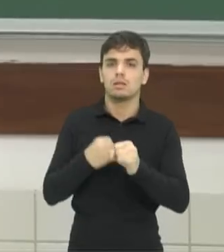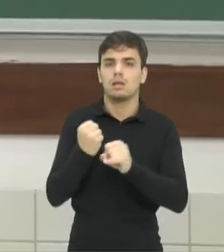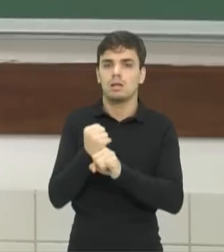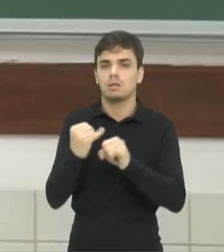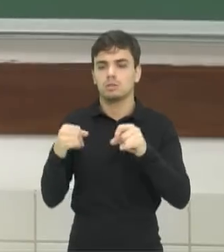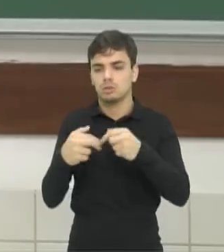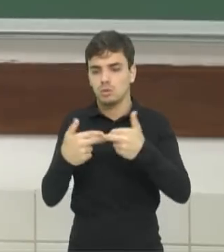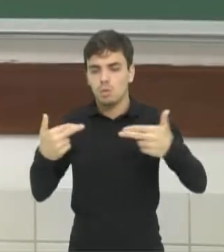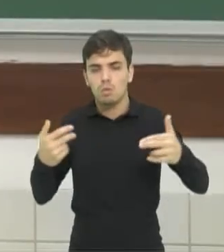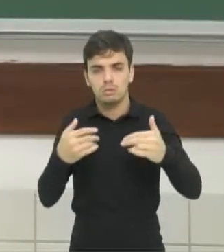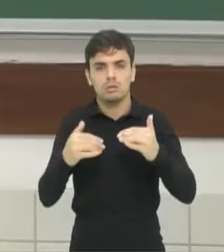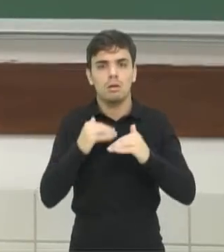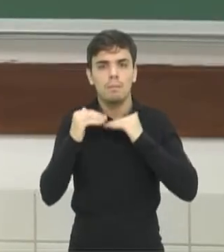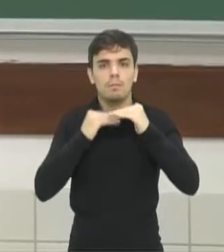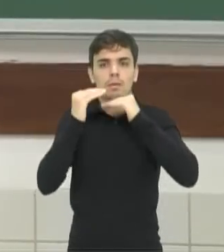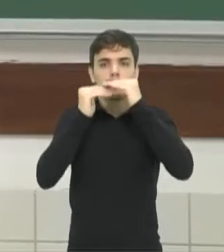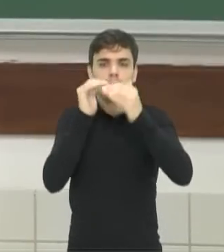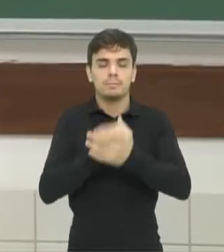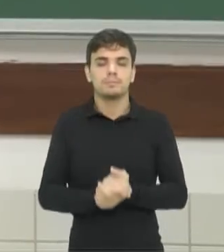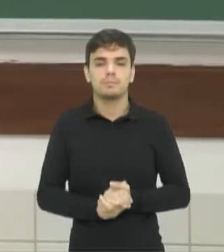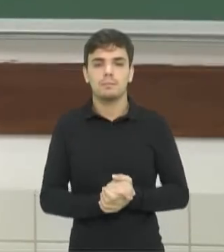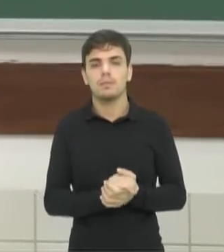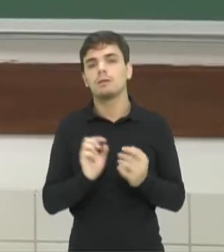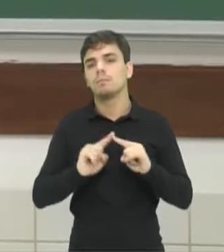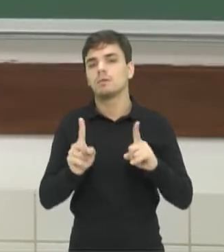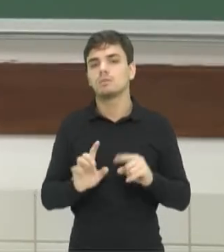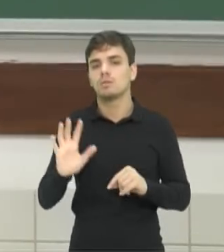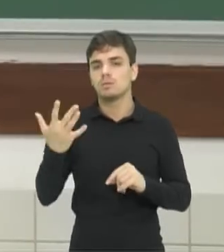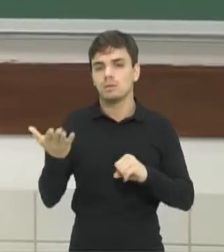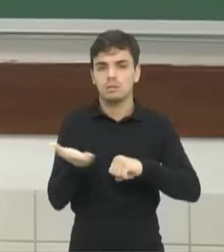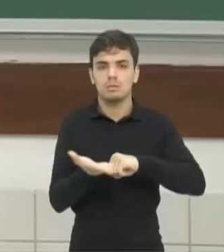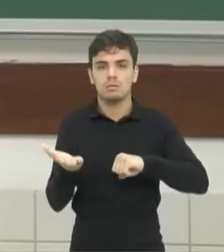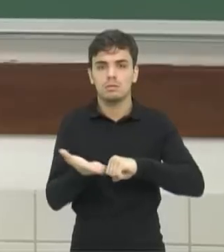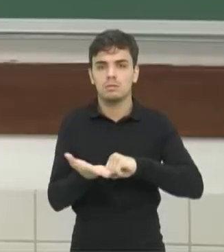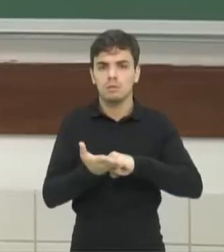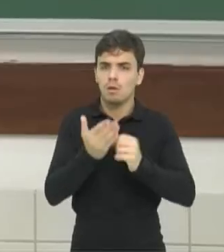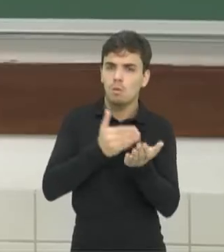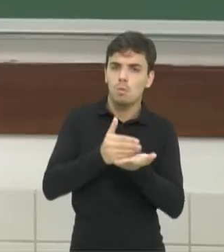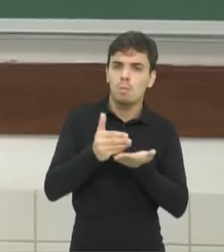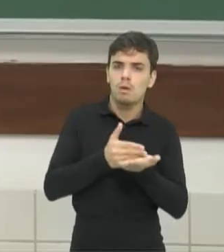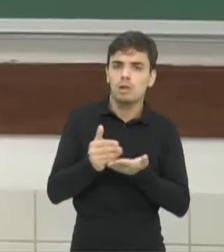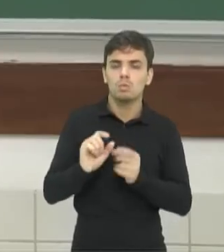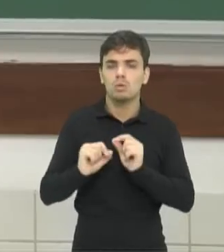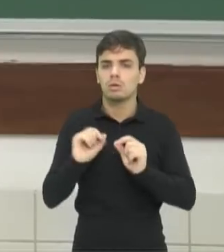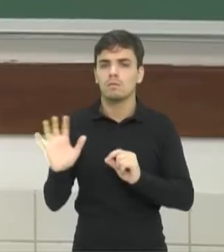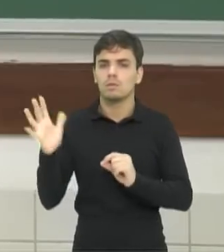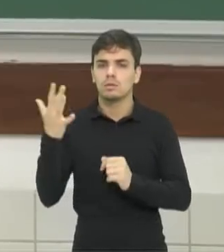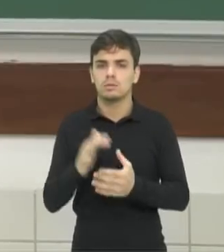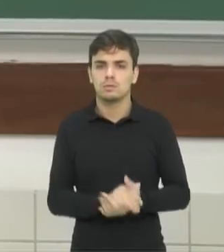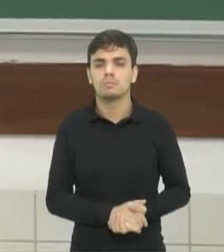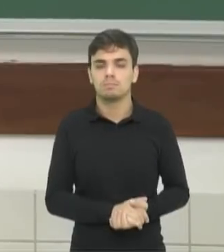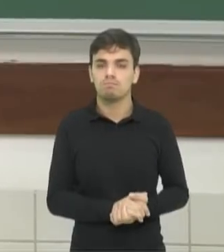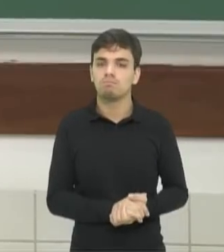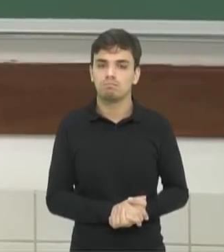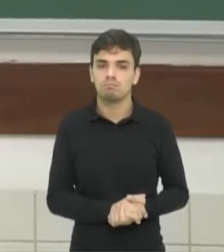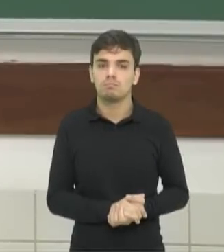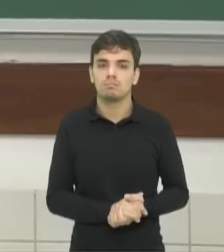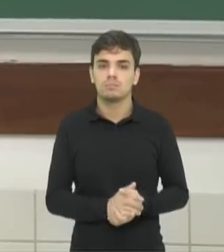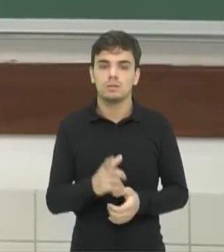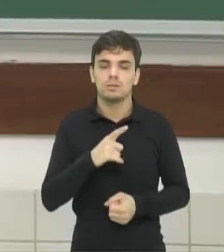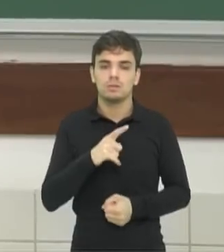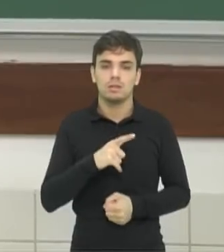que estava acontecendo nessa parte do contemporâneo, gente? No início da arte contemporânea. Tudo que estava vindo